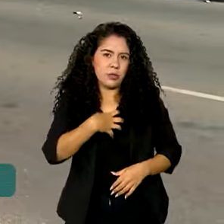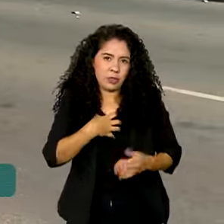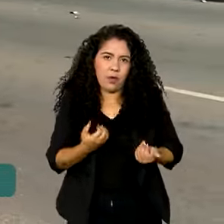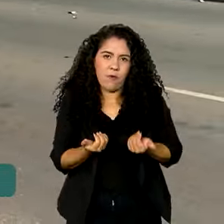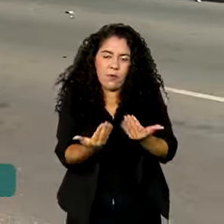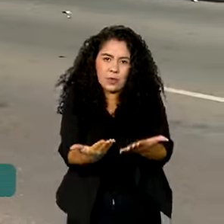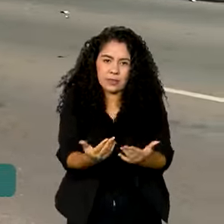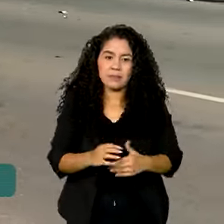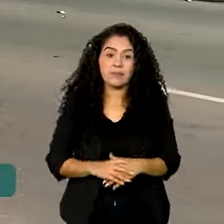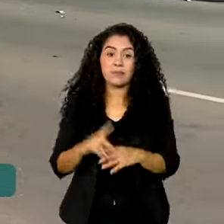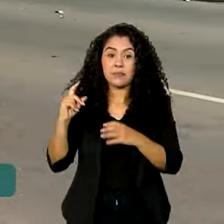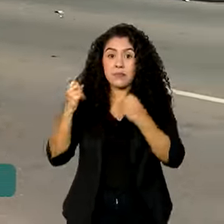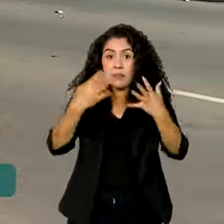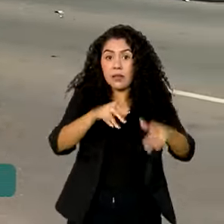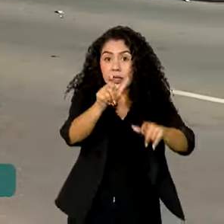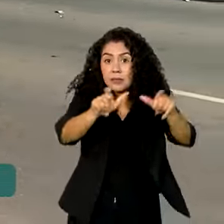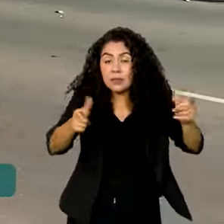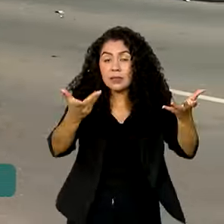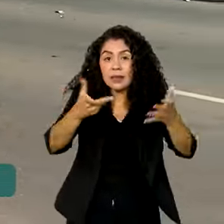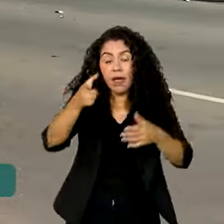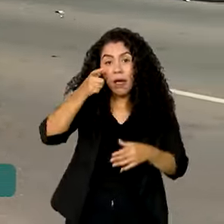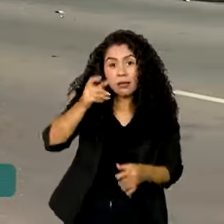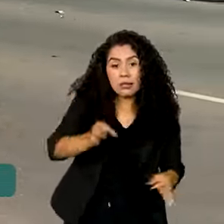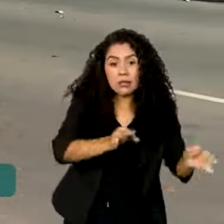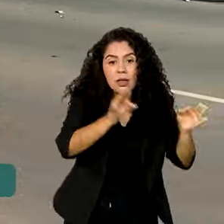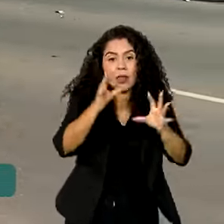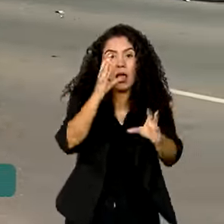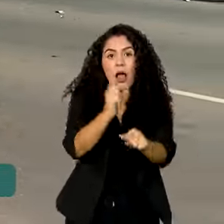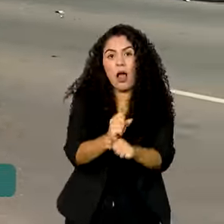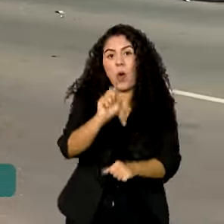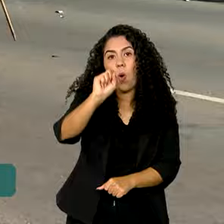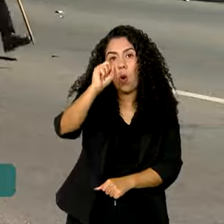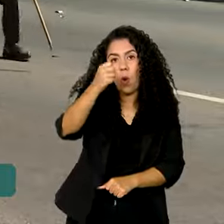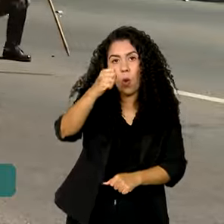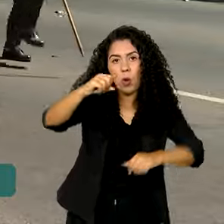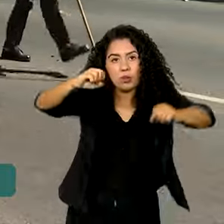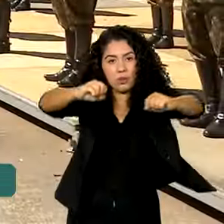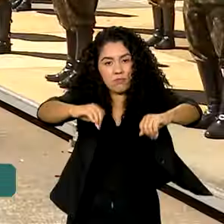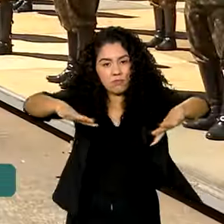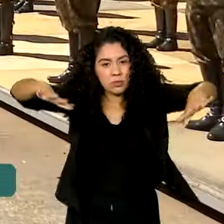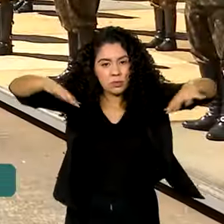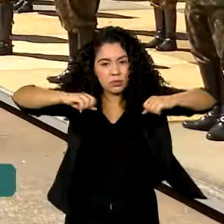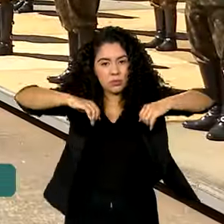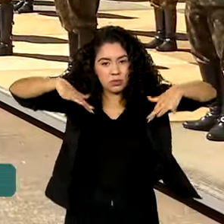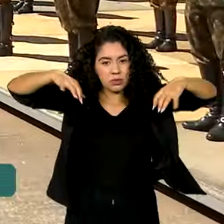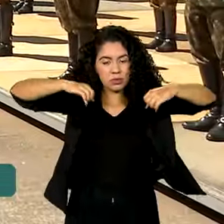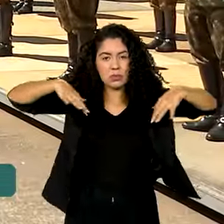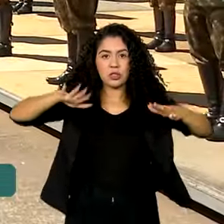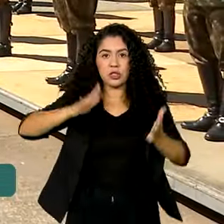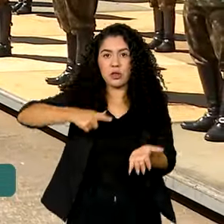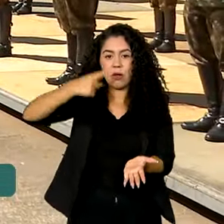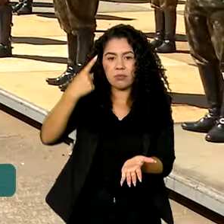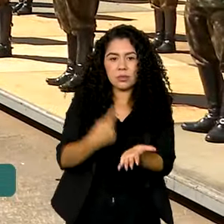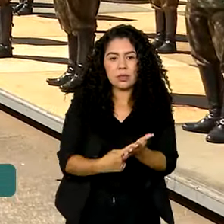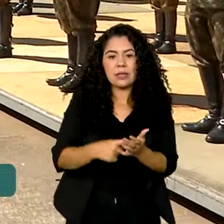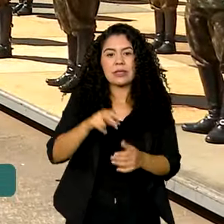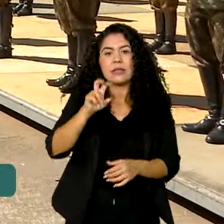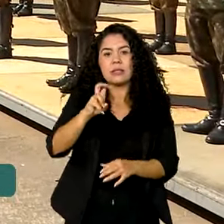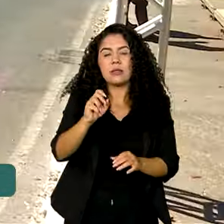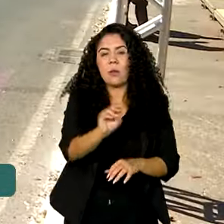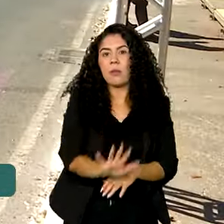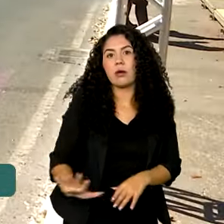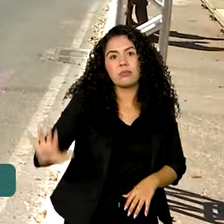o desfile de perto terá à disposição 8 arquibancadas para o público credenciado e 5 para o público geral.